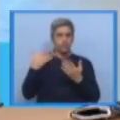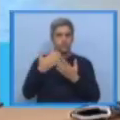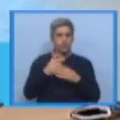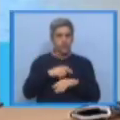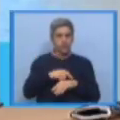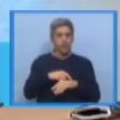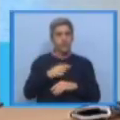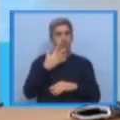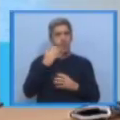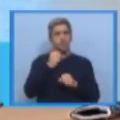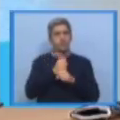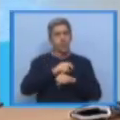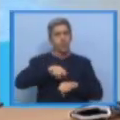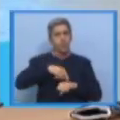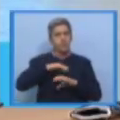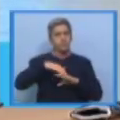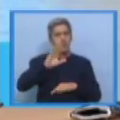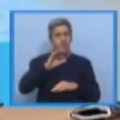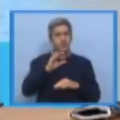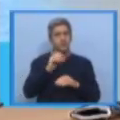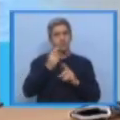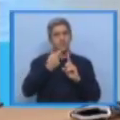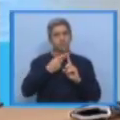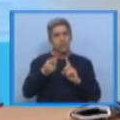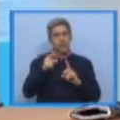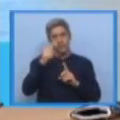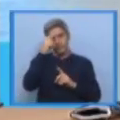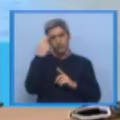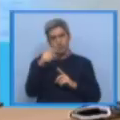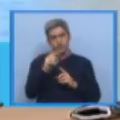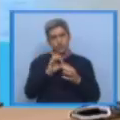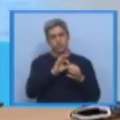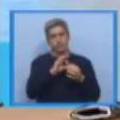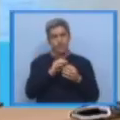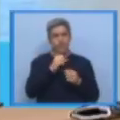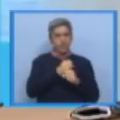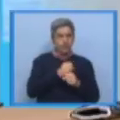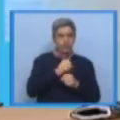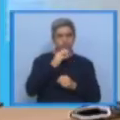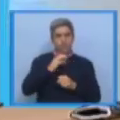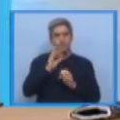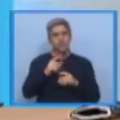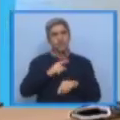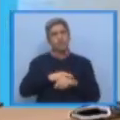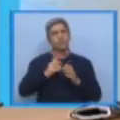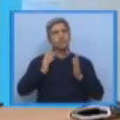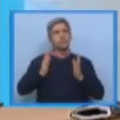verdade, trabalham-se cada vez mais horas por semana e esta dificuldade de conciliar o trabalho e a família, até mesmo ter tempo para